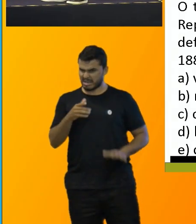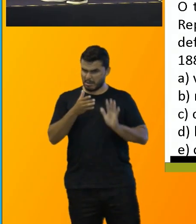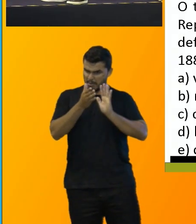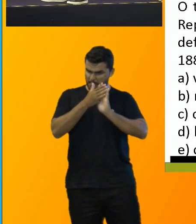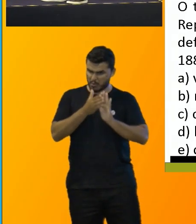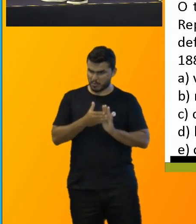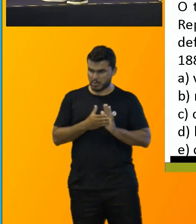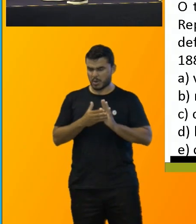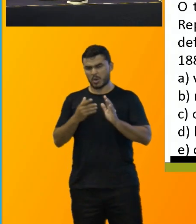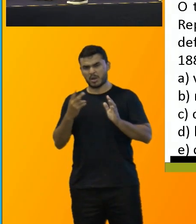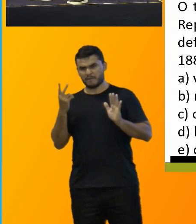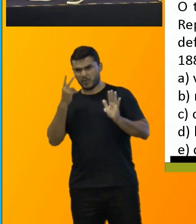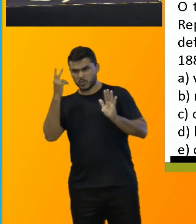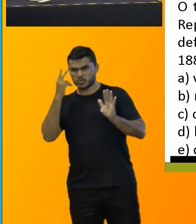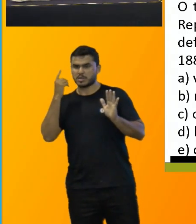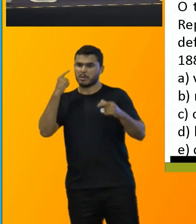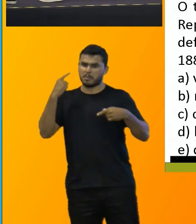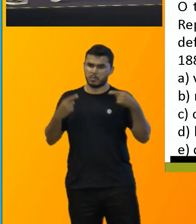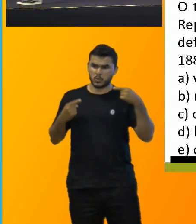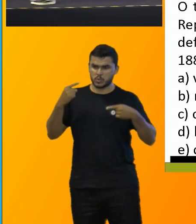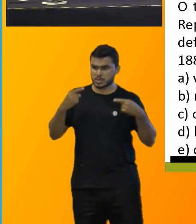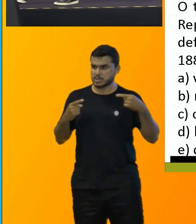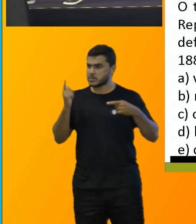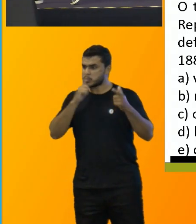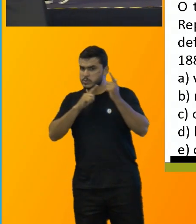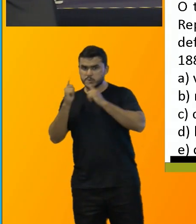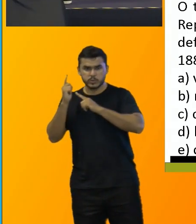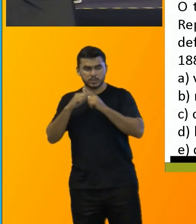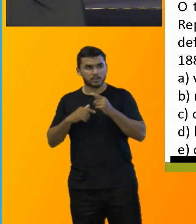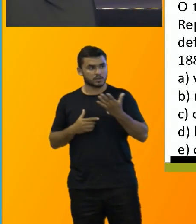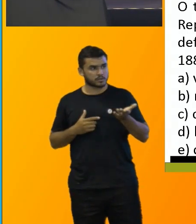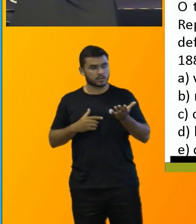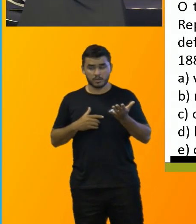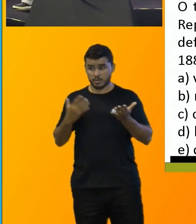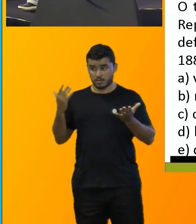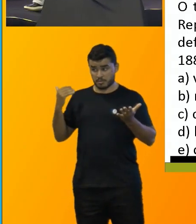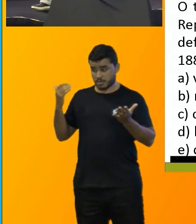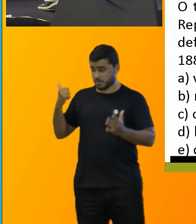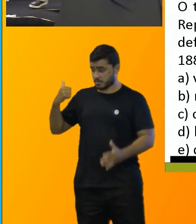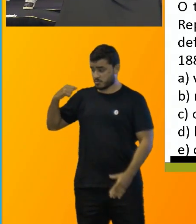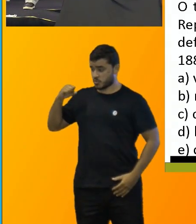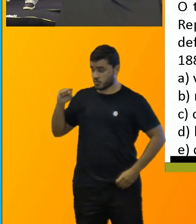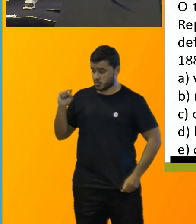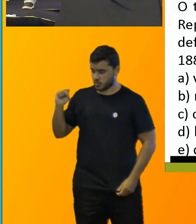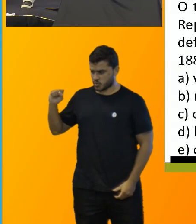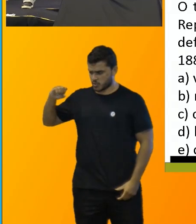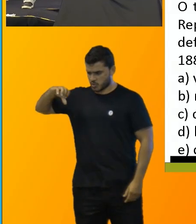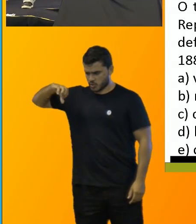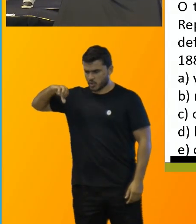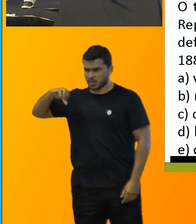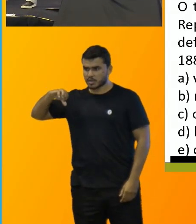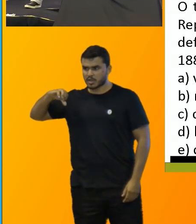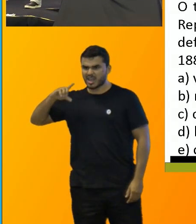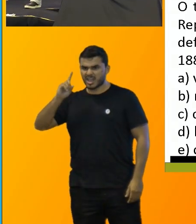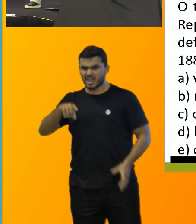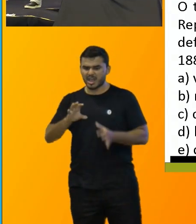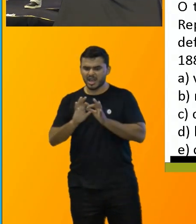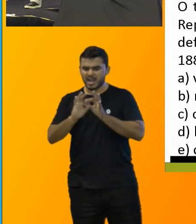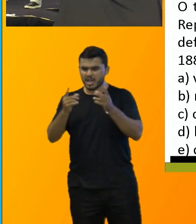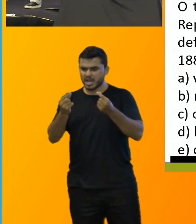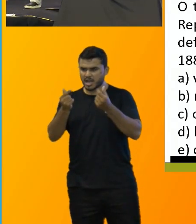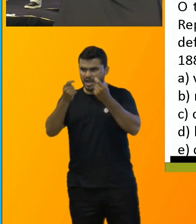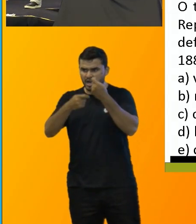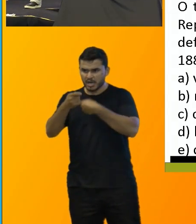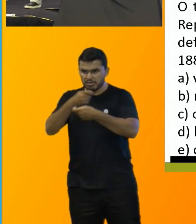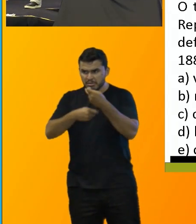políticas democráticas e liberais vitoriosas? Será que na República Velha, no modelo oligárquico, o modelo era liberal e democrático e